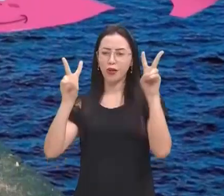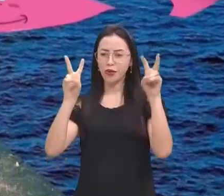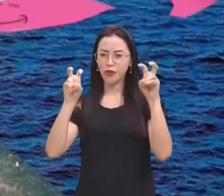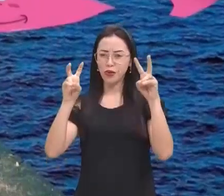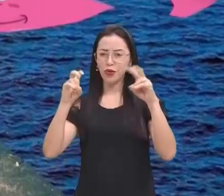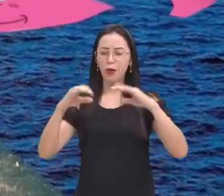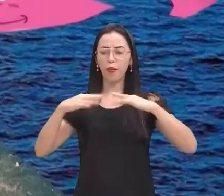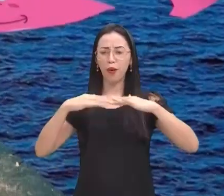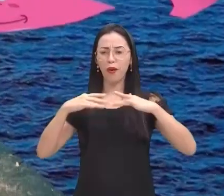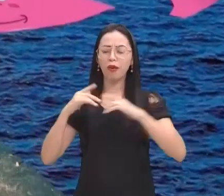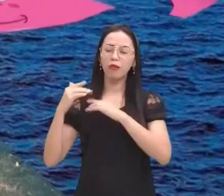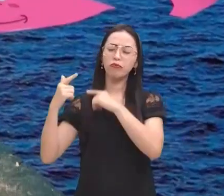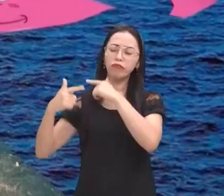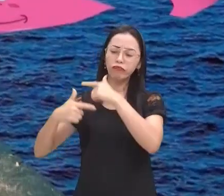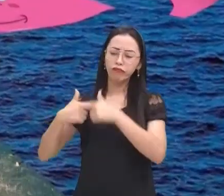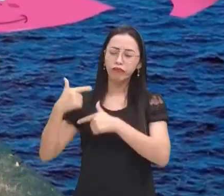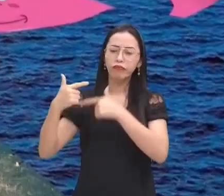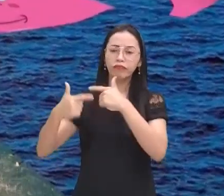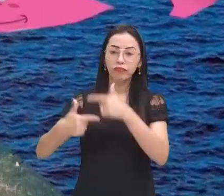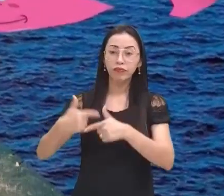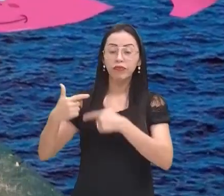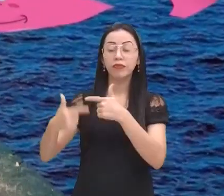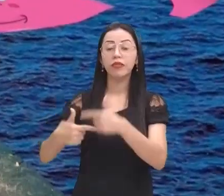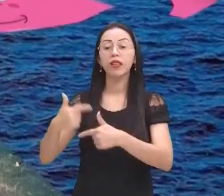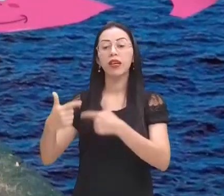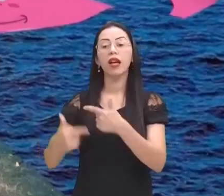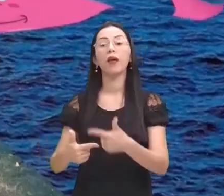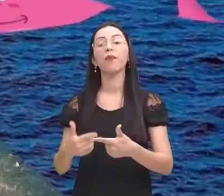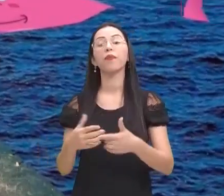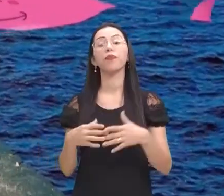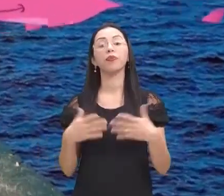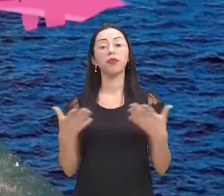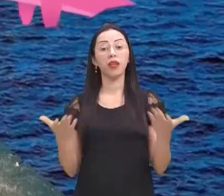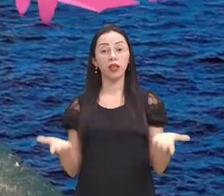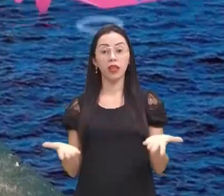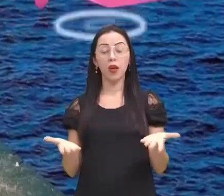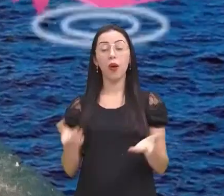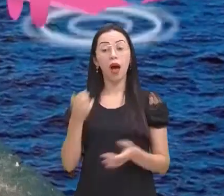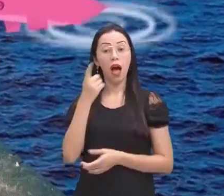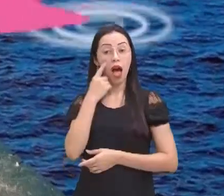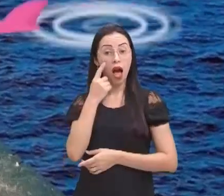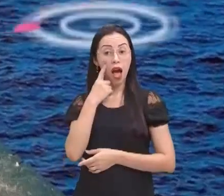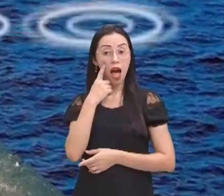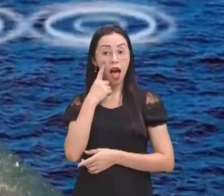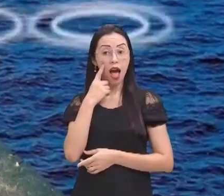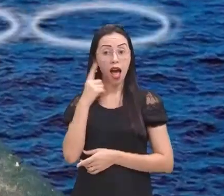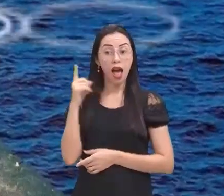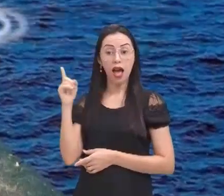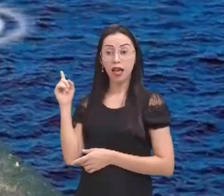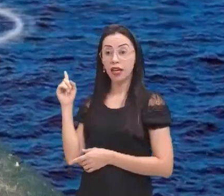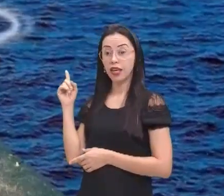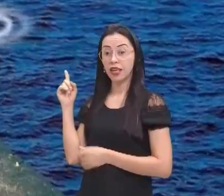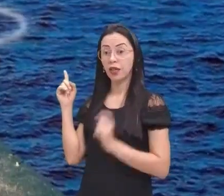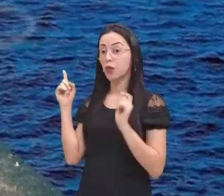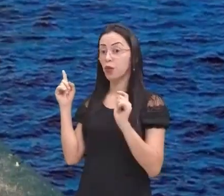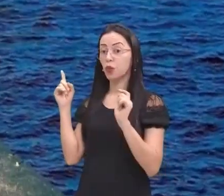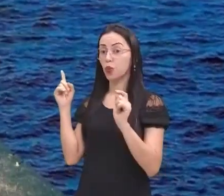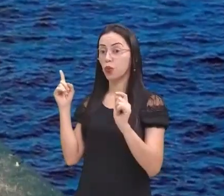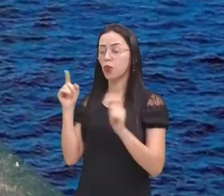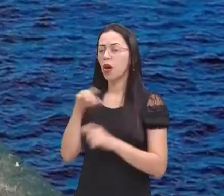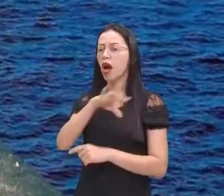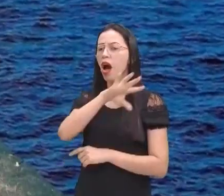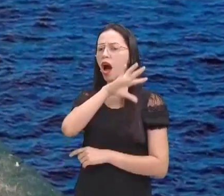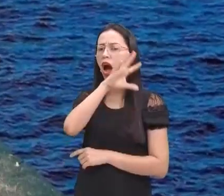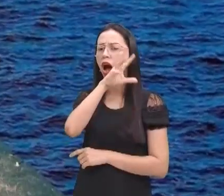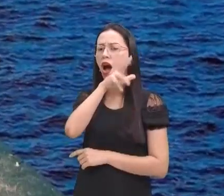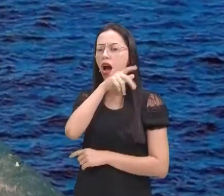contação muito tradicional. E o que nós estamos vendo aqui ao meu lado? Vocês estão vendo este boto? O boto,